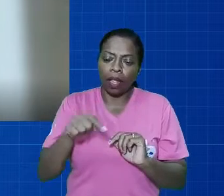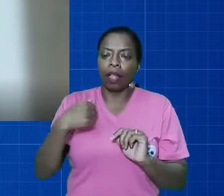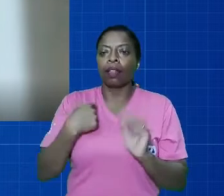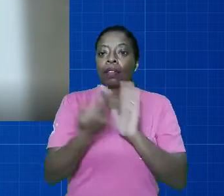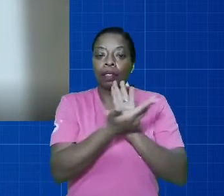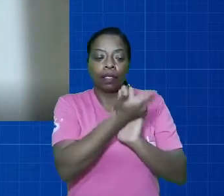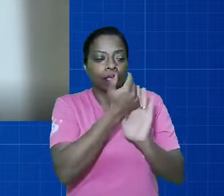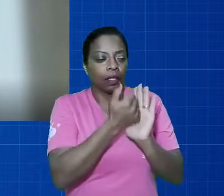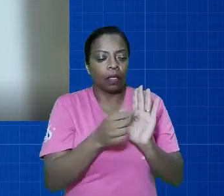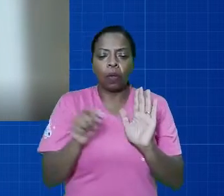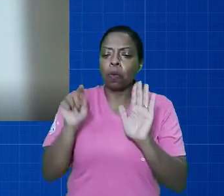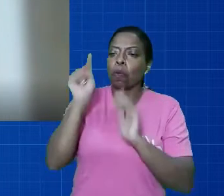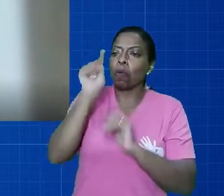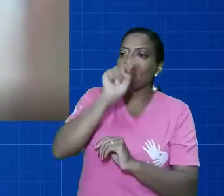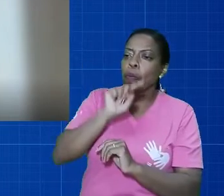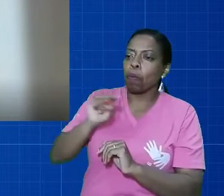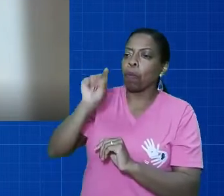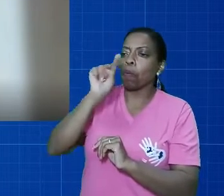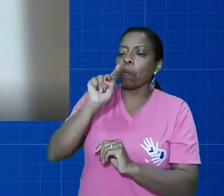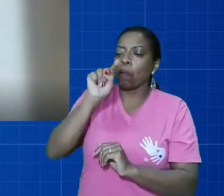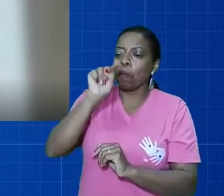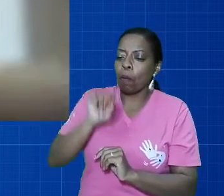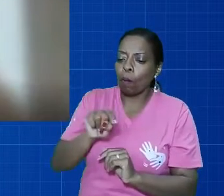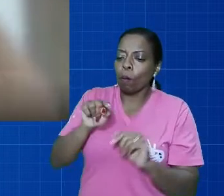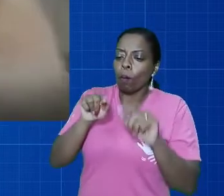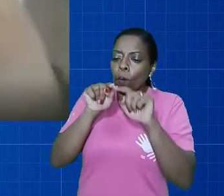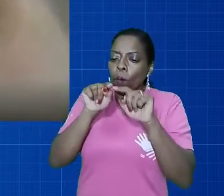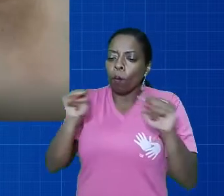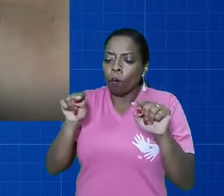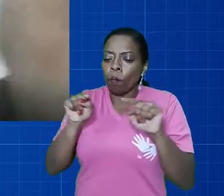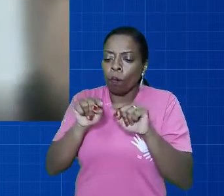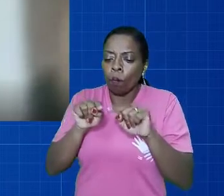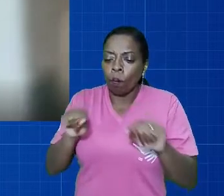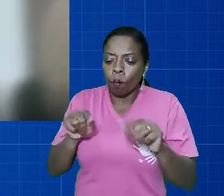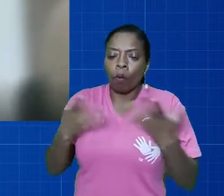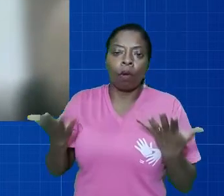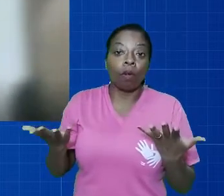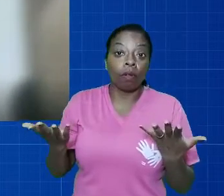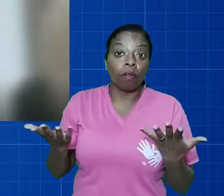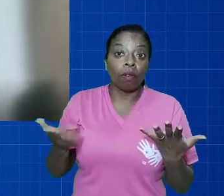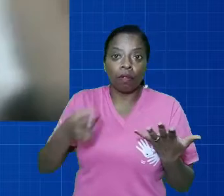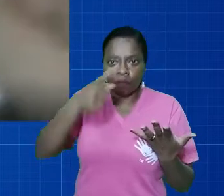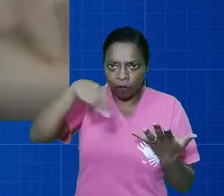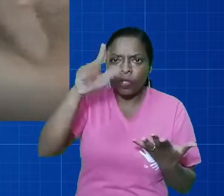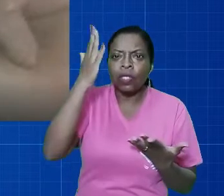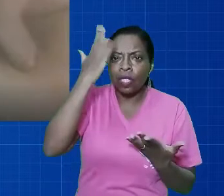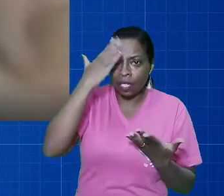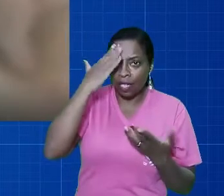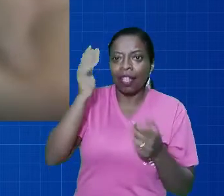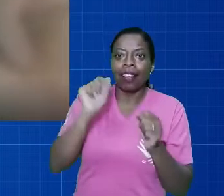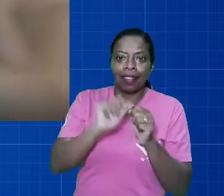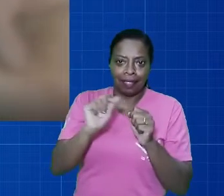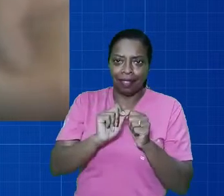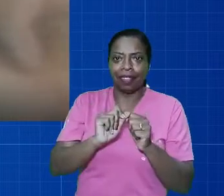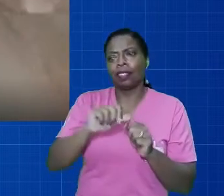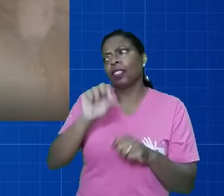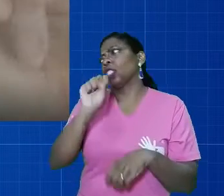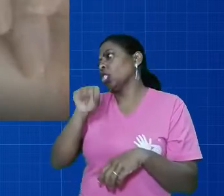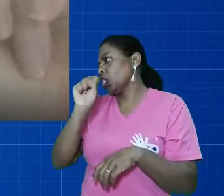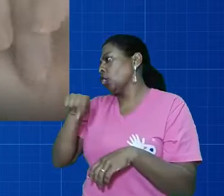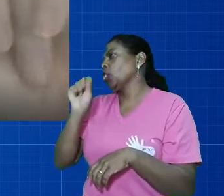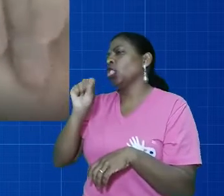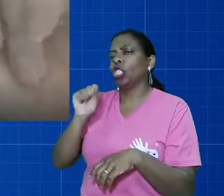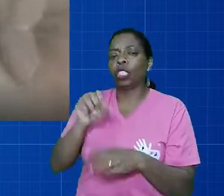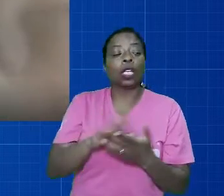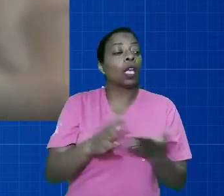aquele palitinho aqui central e os dois bracinhos. Todo mundo sabe fazer isso? Sim, todo mundo sabe fazer. Vamos